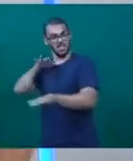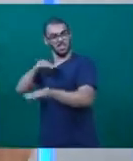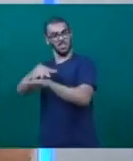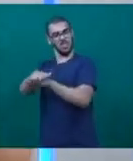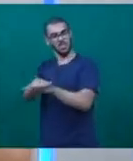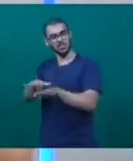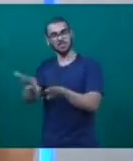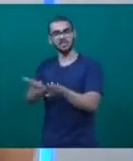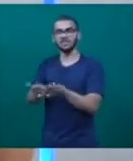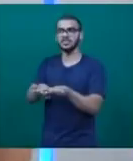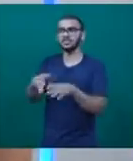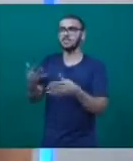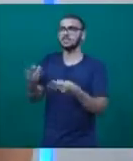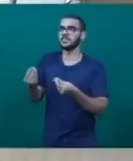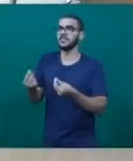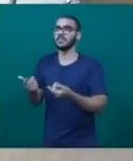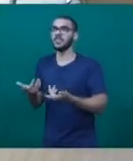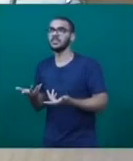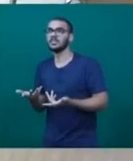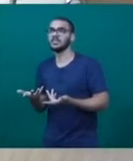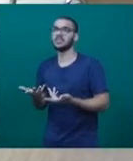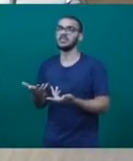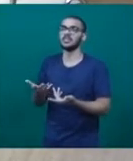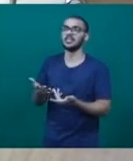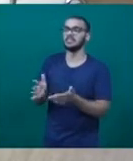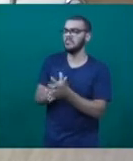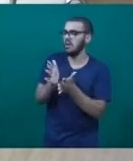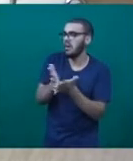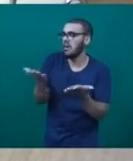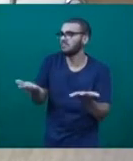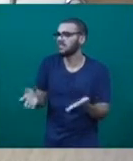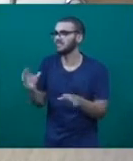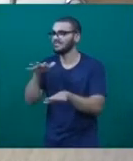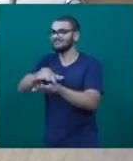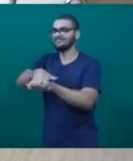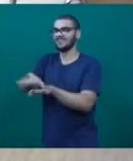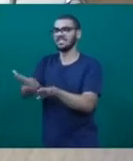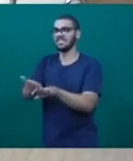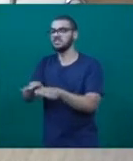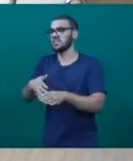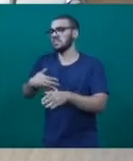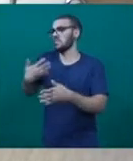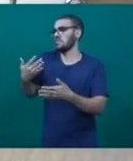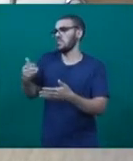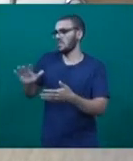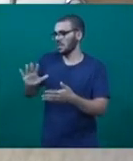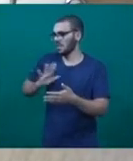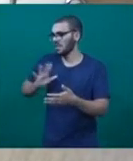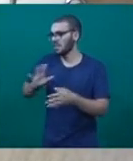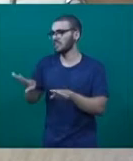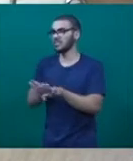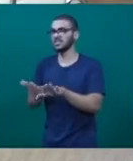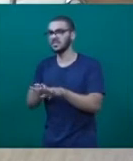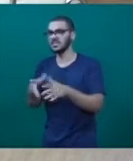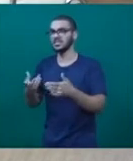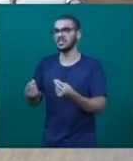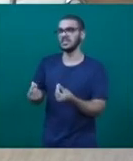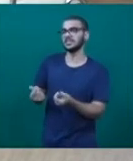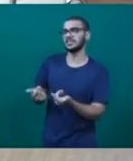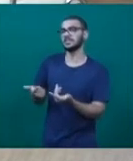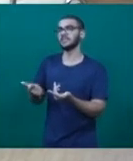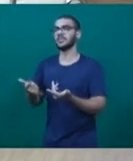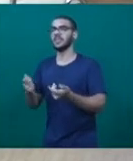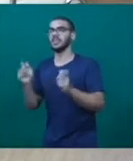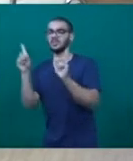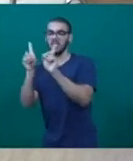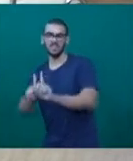podemos fazer inclusão desde questões de baixa renda, de alta renda, questões de alunos com